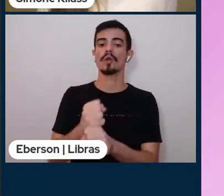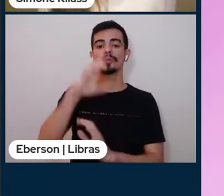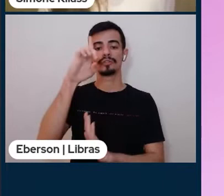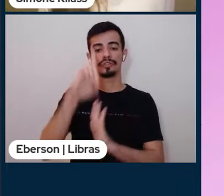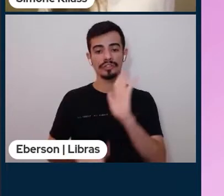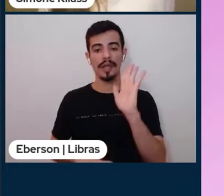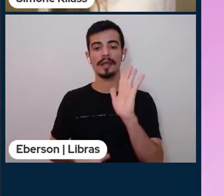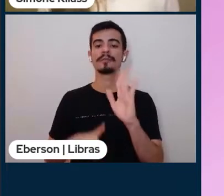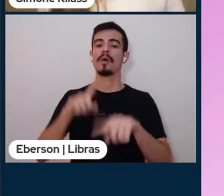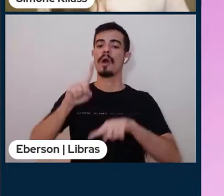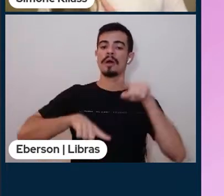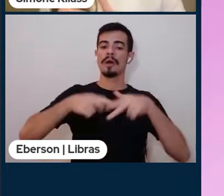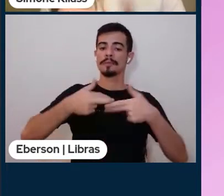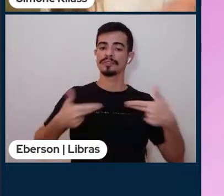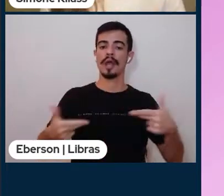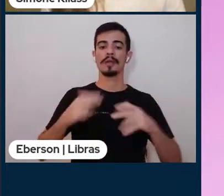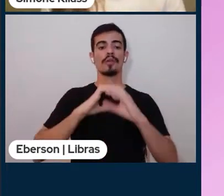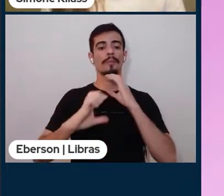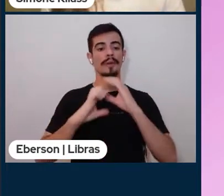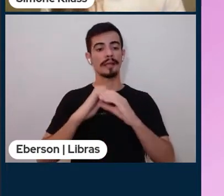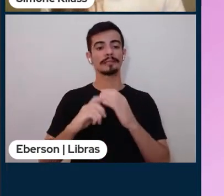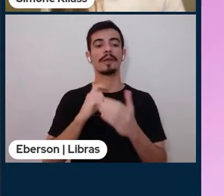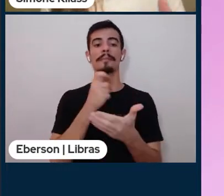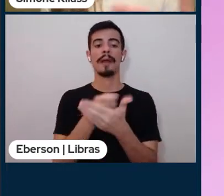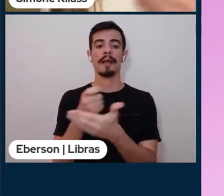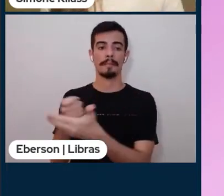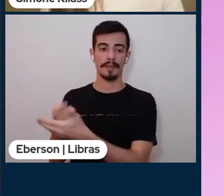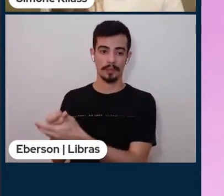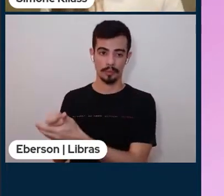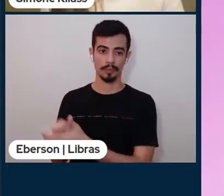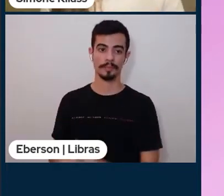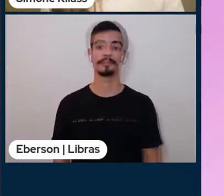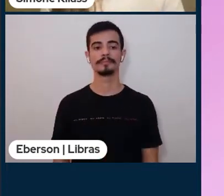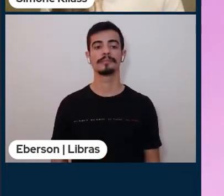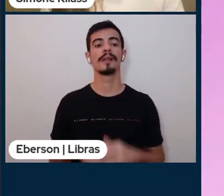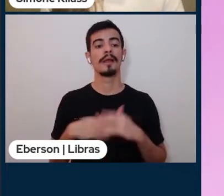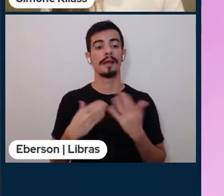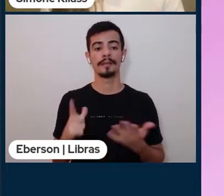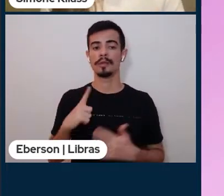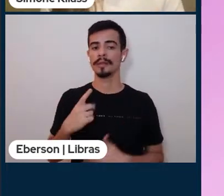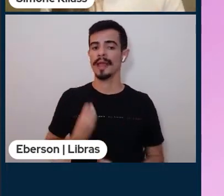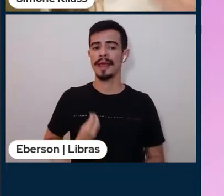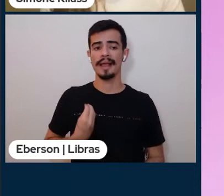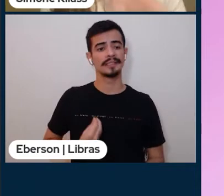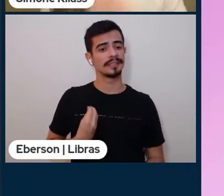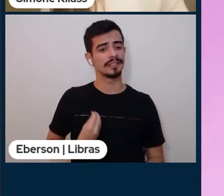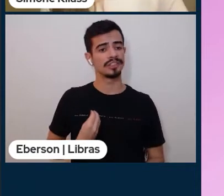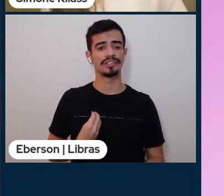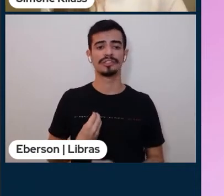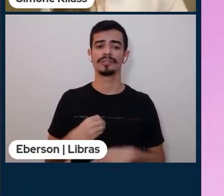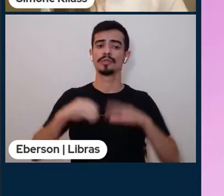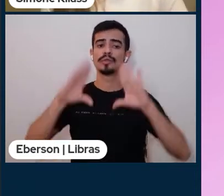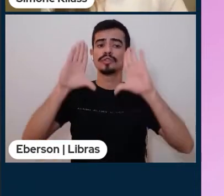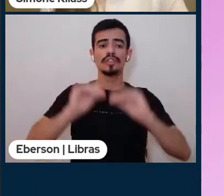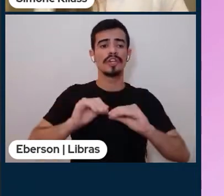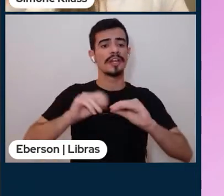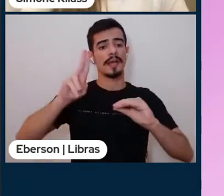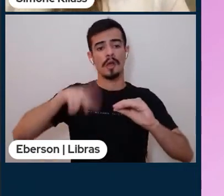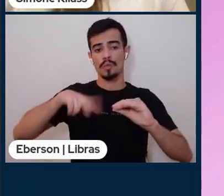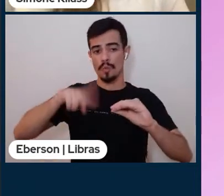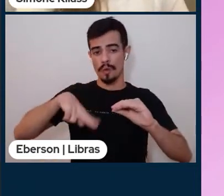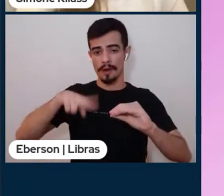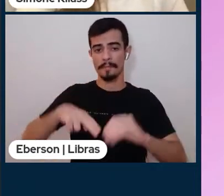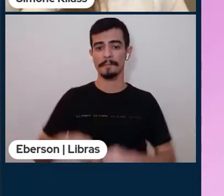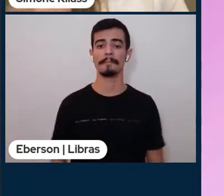pagamentos existentes que existe independente do seu computador ele nunca pausa nunca desliga interoperabilidade